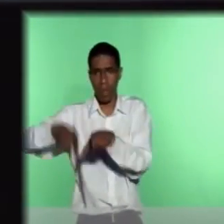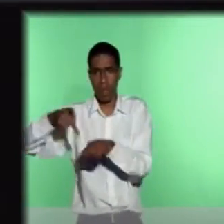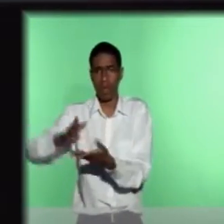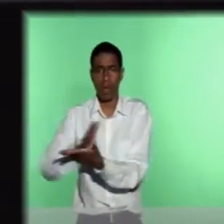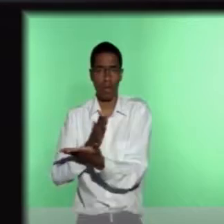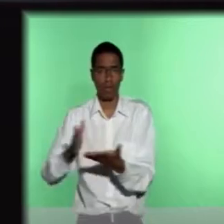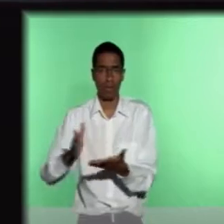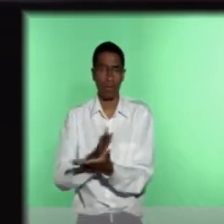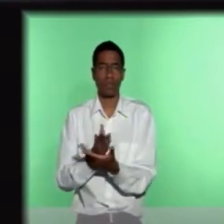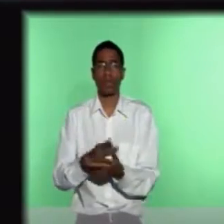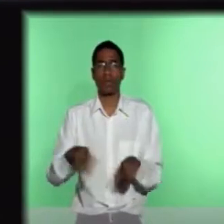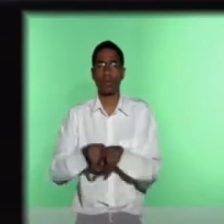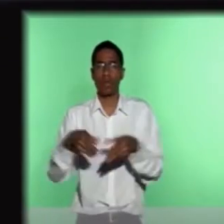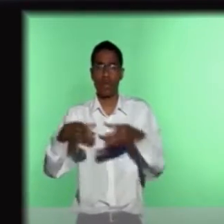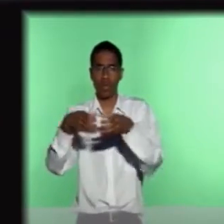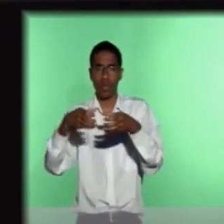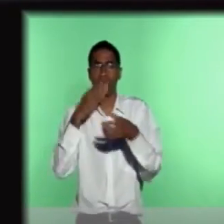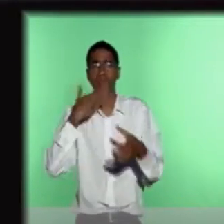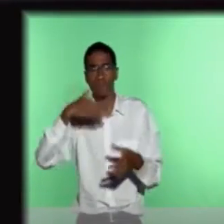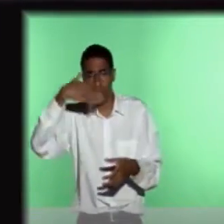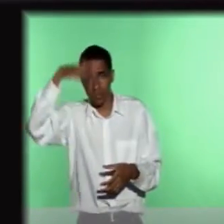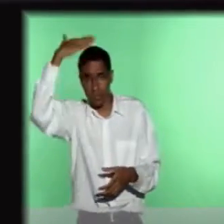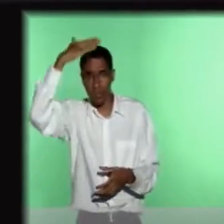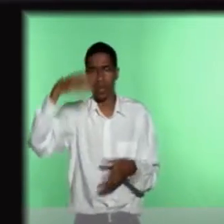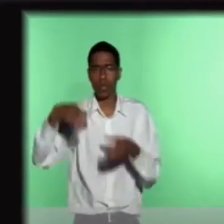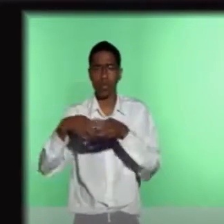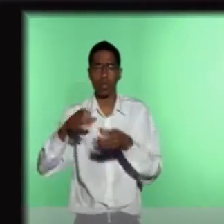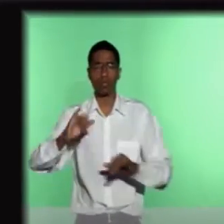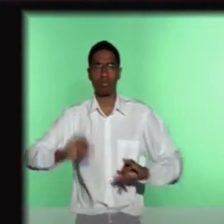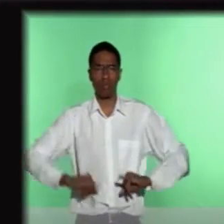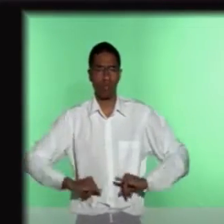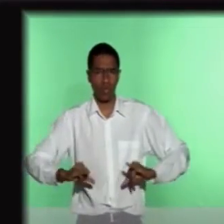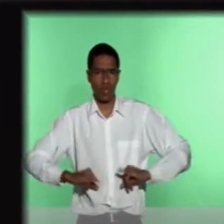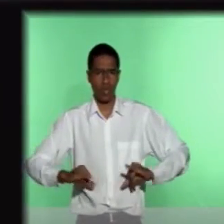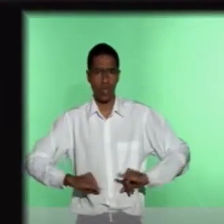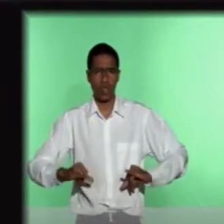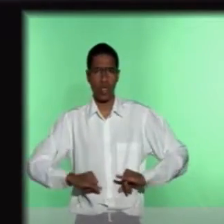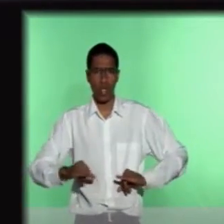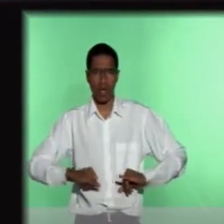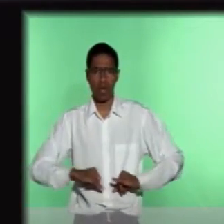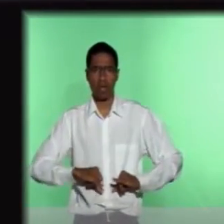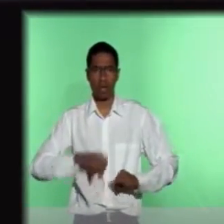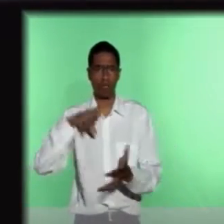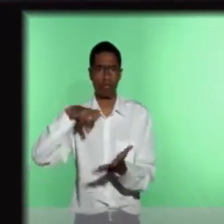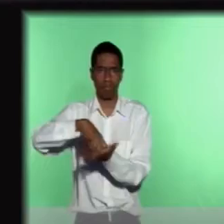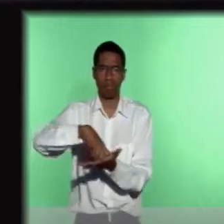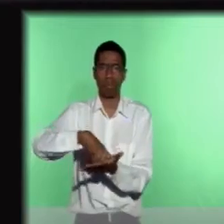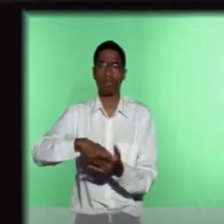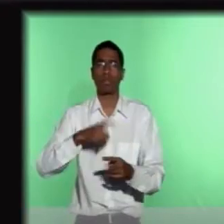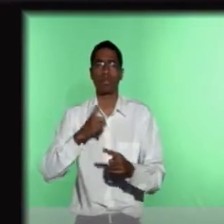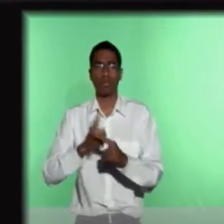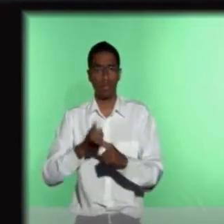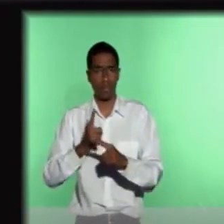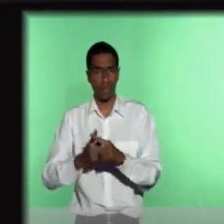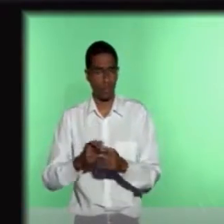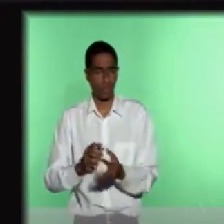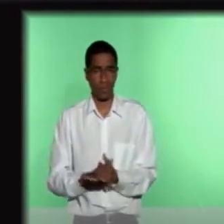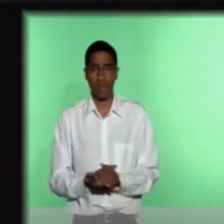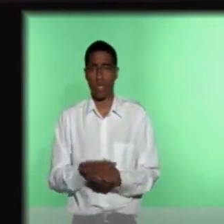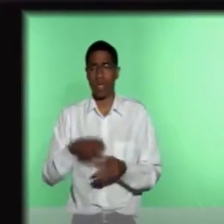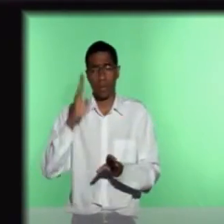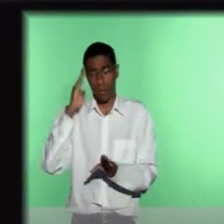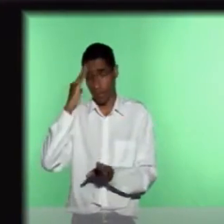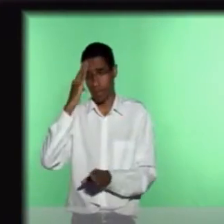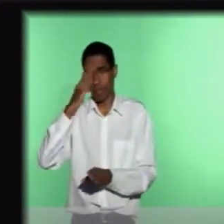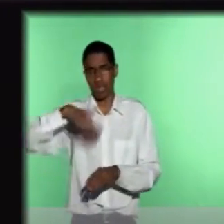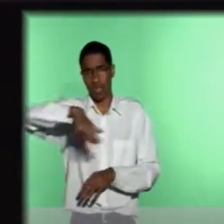na comunidade árabe, os curdos sempre sofrem sanções. Então, eles devem sempre acompanhar no noticiário especialmente no